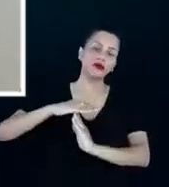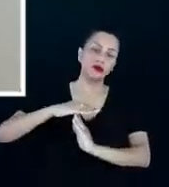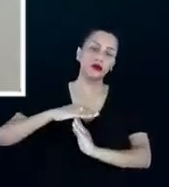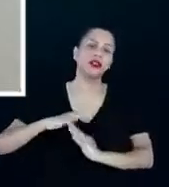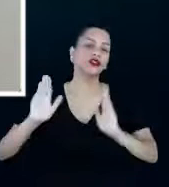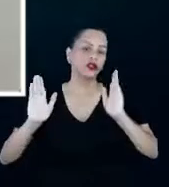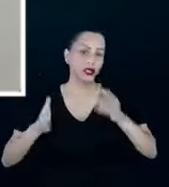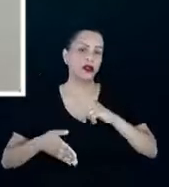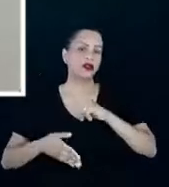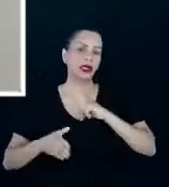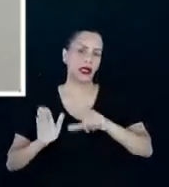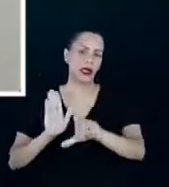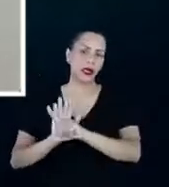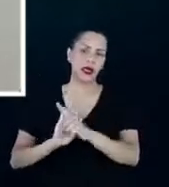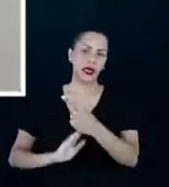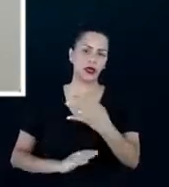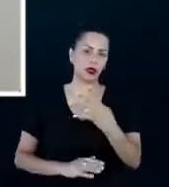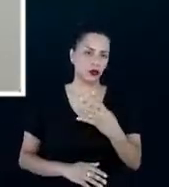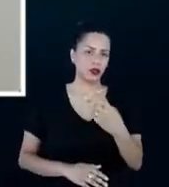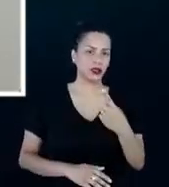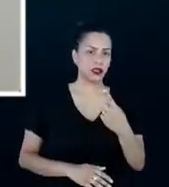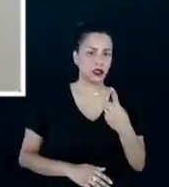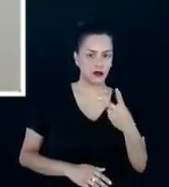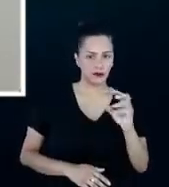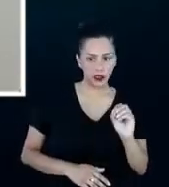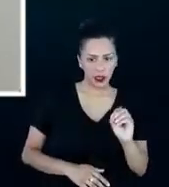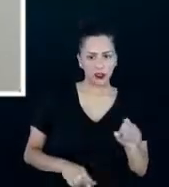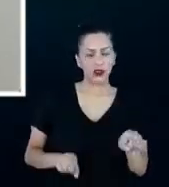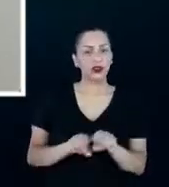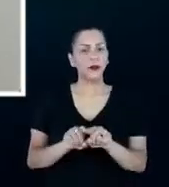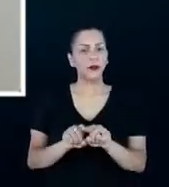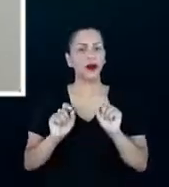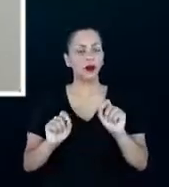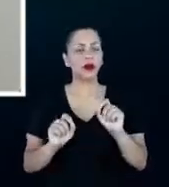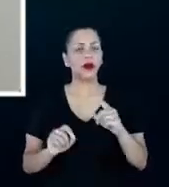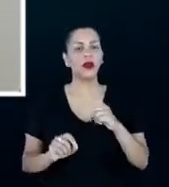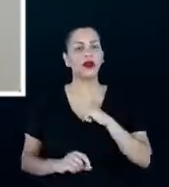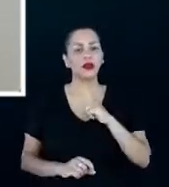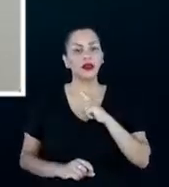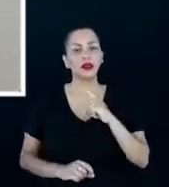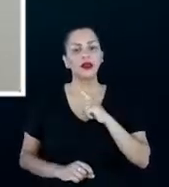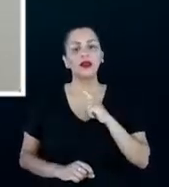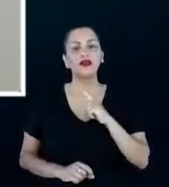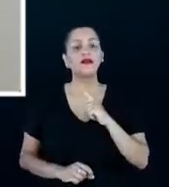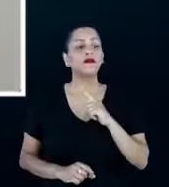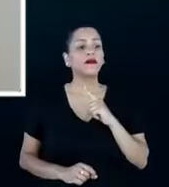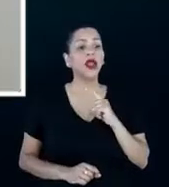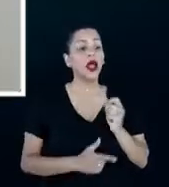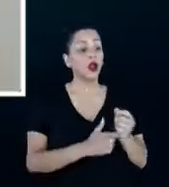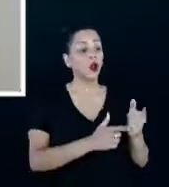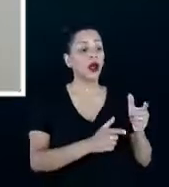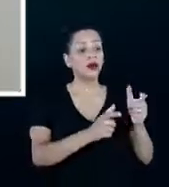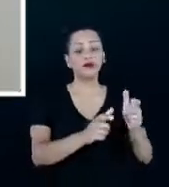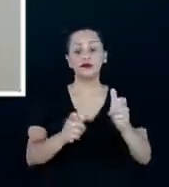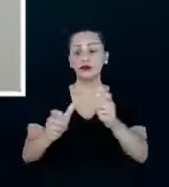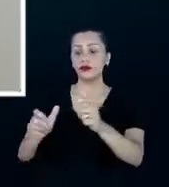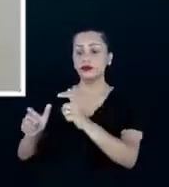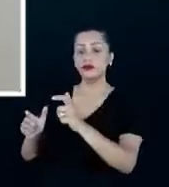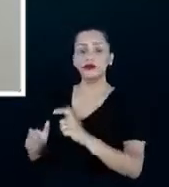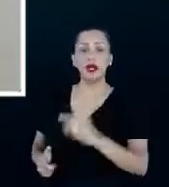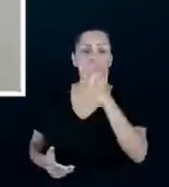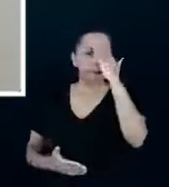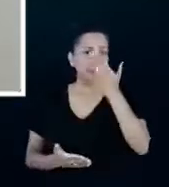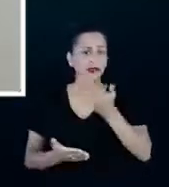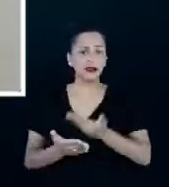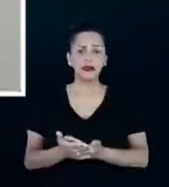Lei 14.120, e com a alocação adequada desses custos, principalmente naquilo que a gente fala que é a confiabilidade sistêmica.